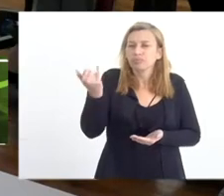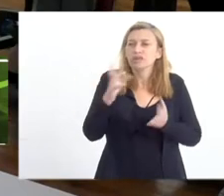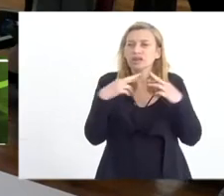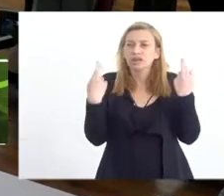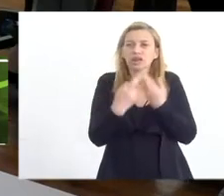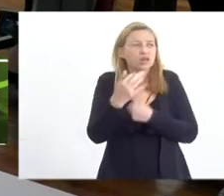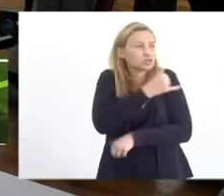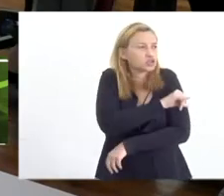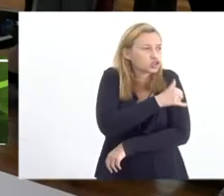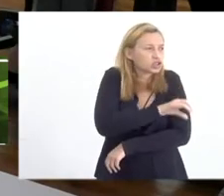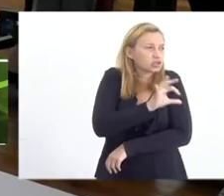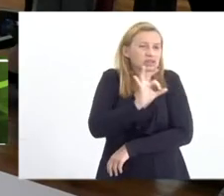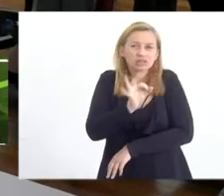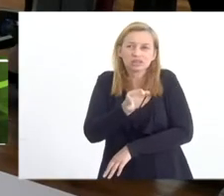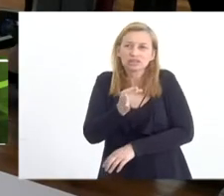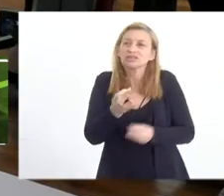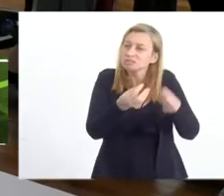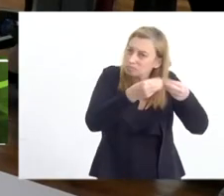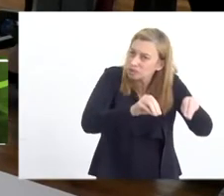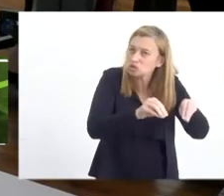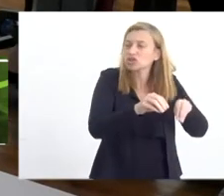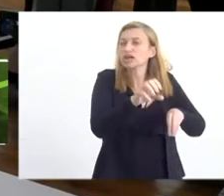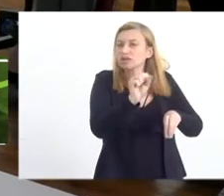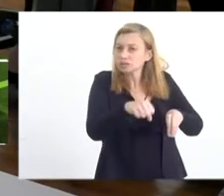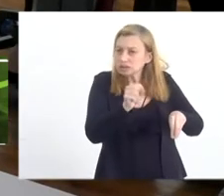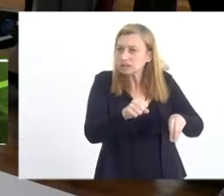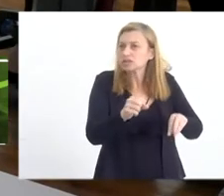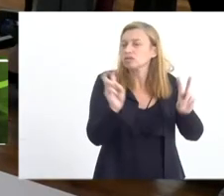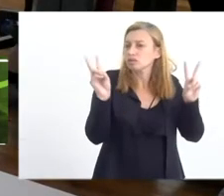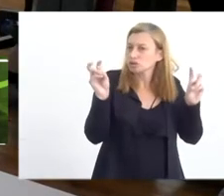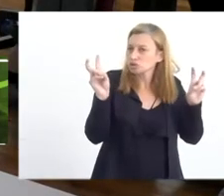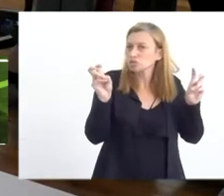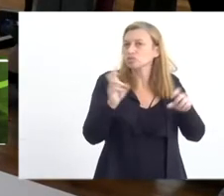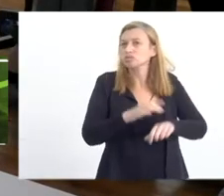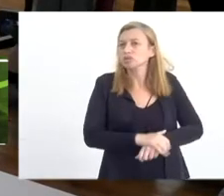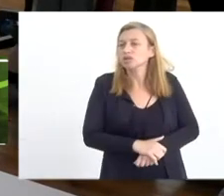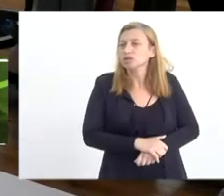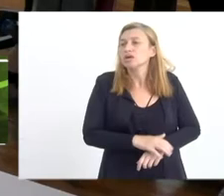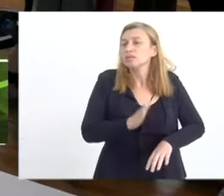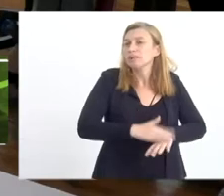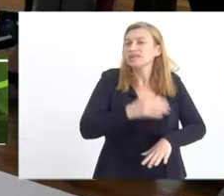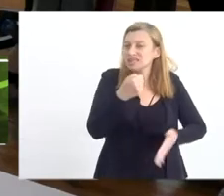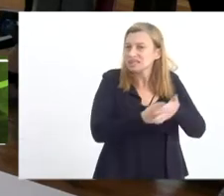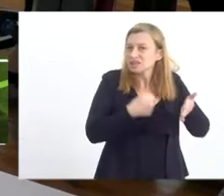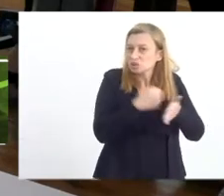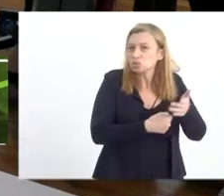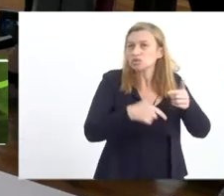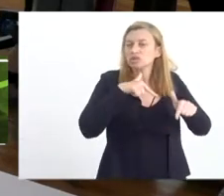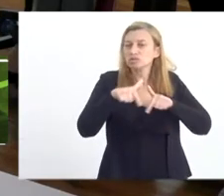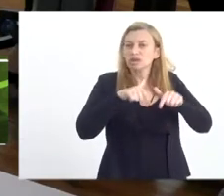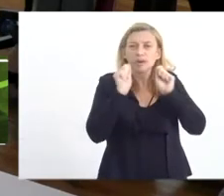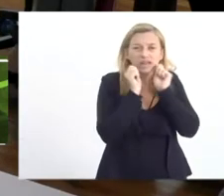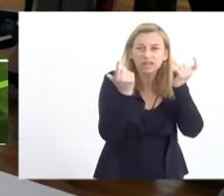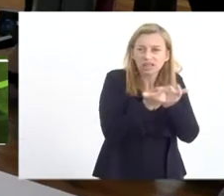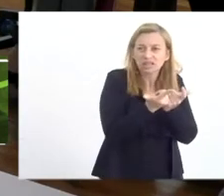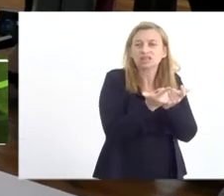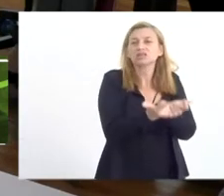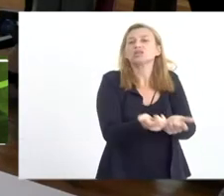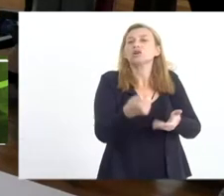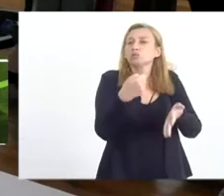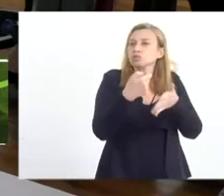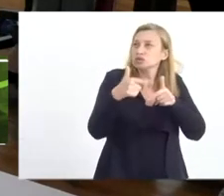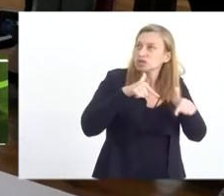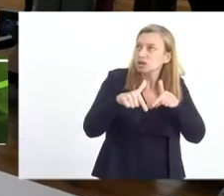Rio de Janeiro sairá muito prejudicado com isso, mas essa luta está sendo travada pela Assembleia Legislativa, está sendo